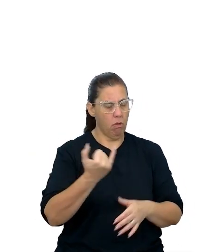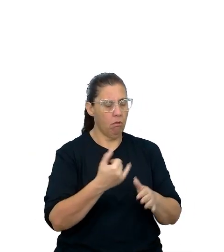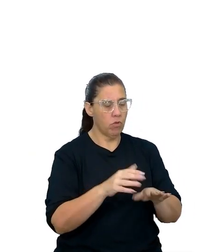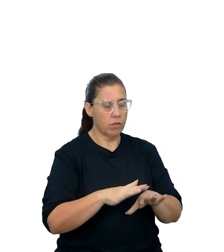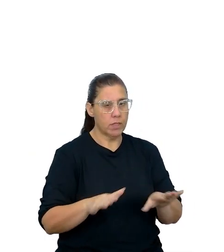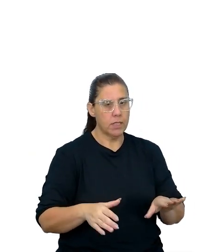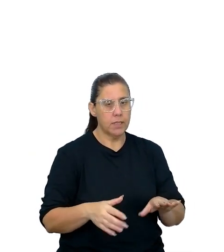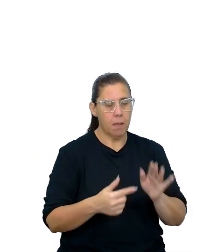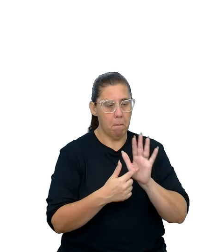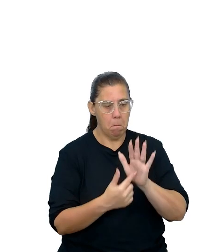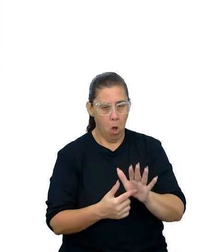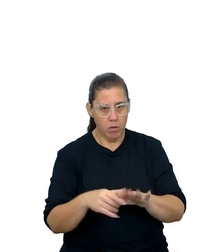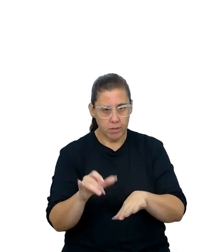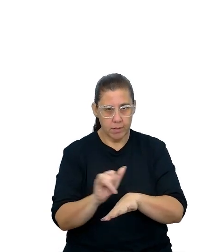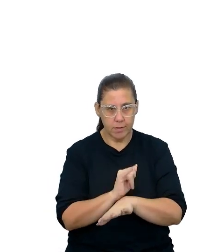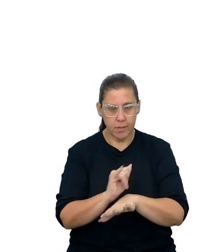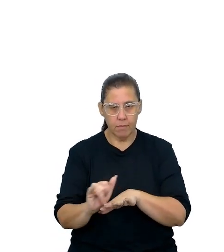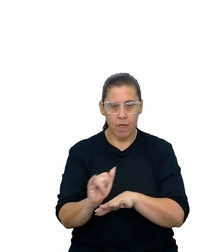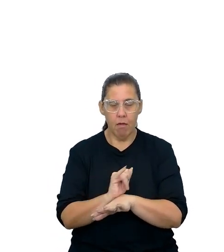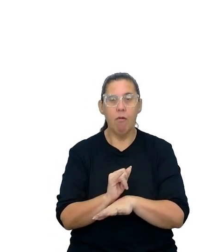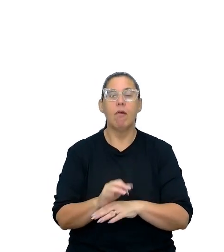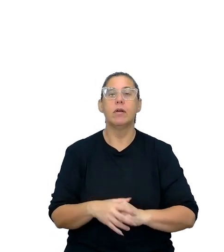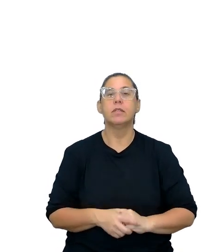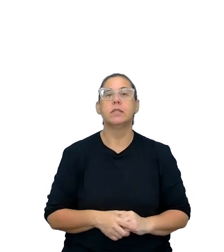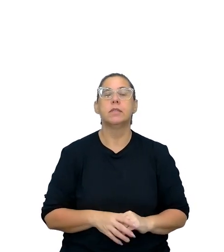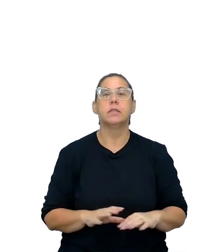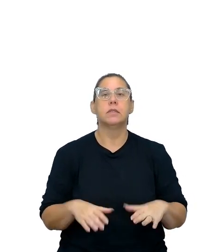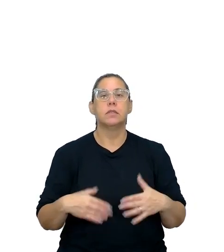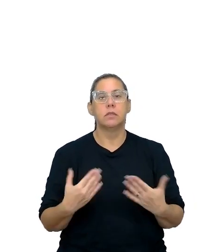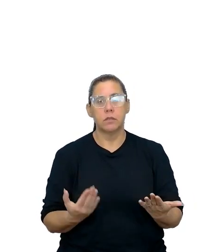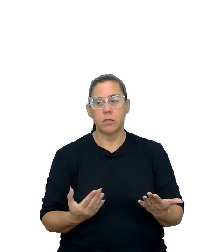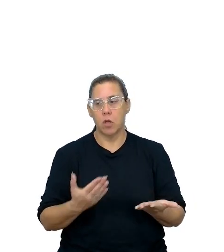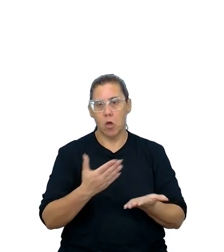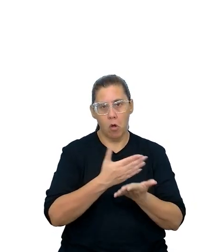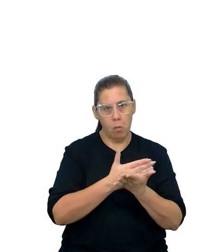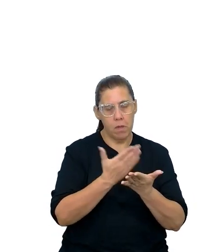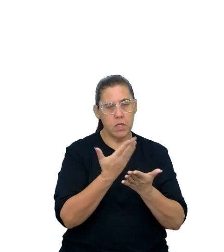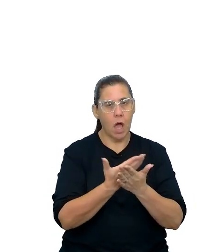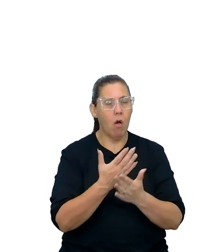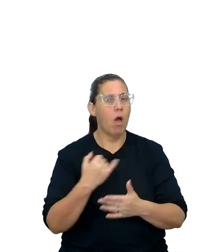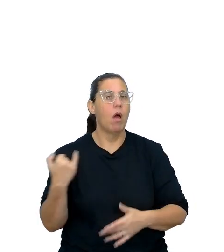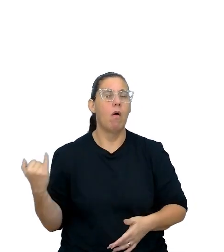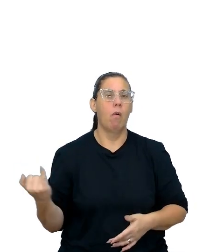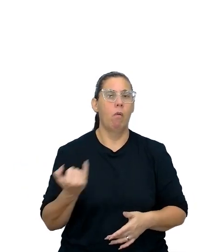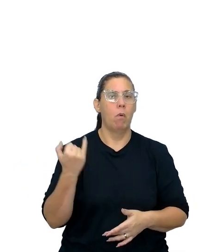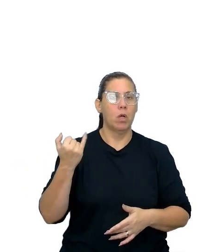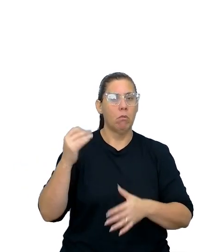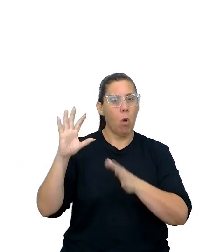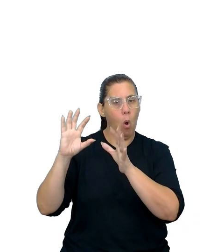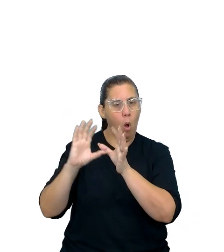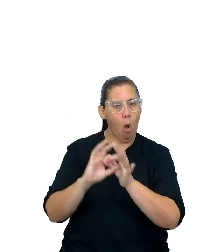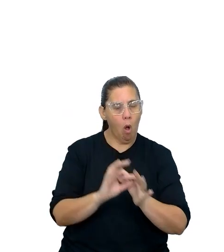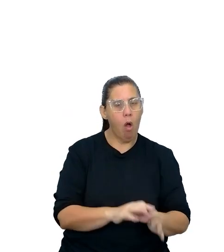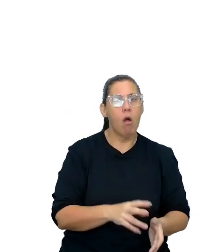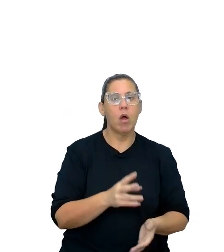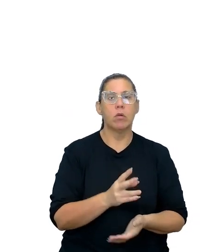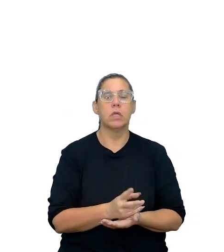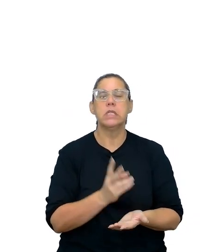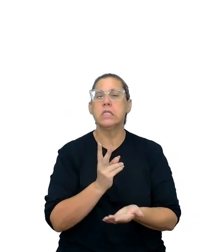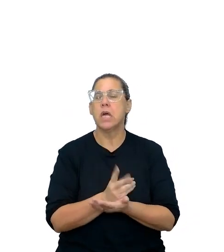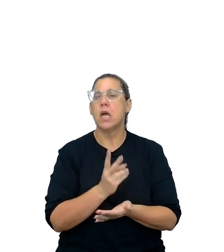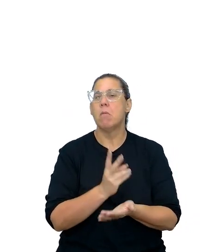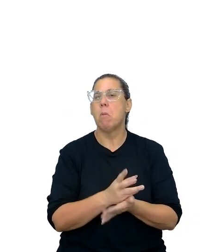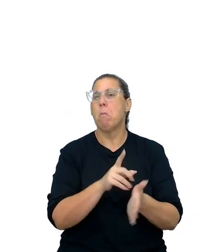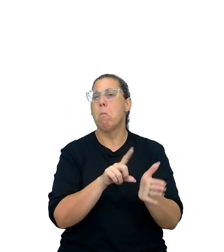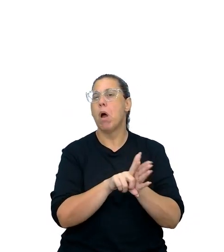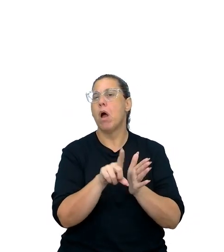a gente tem que valorizar esse momento. Então, ao iniciar a aula, é importante contextualizar, sempre perguntando,